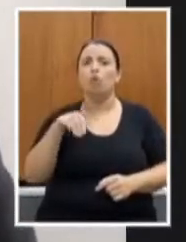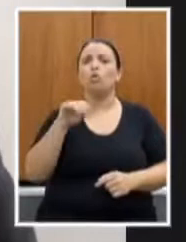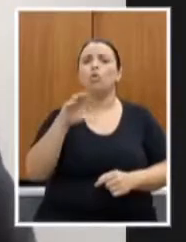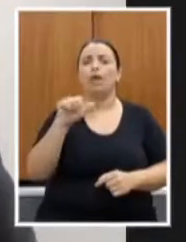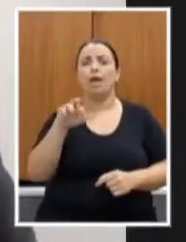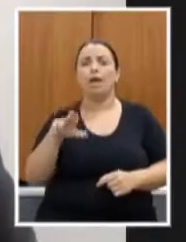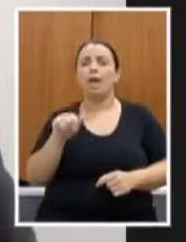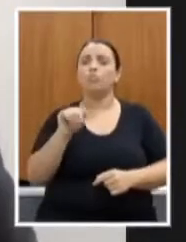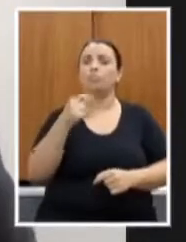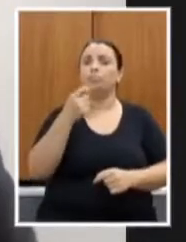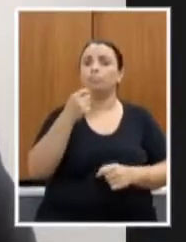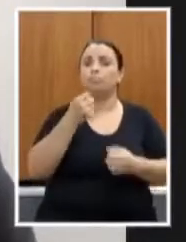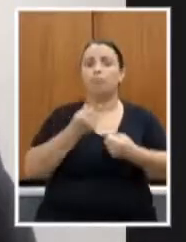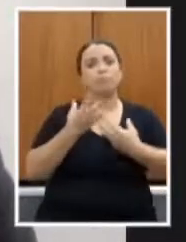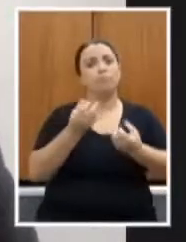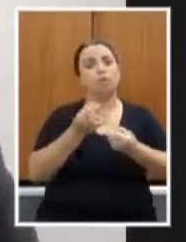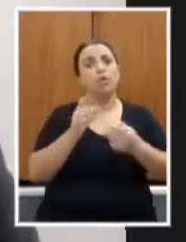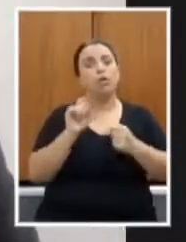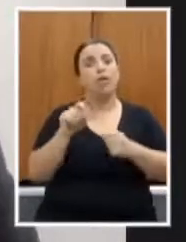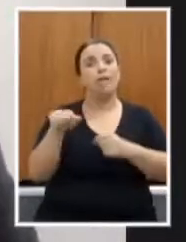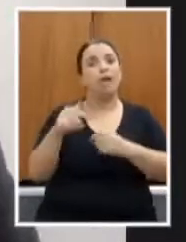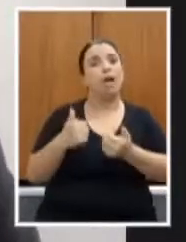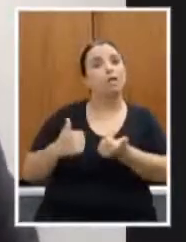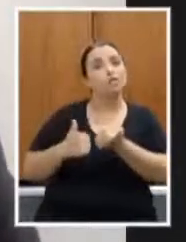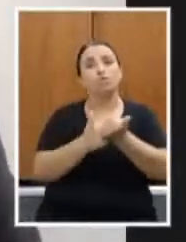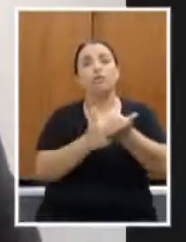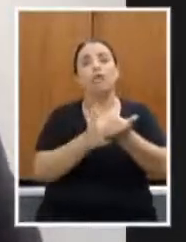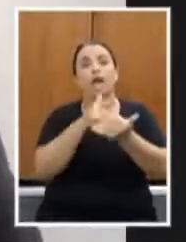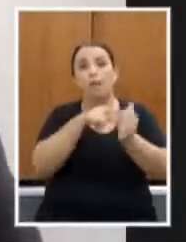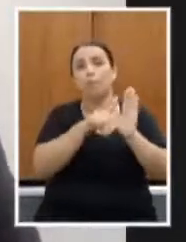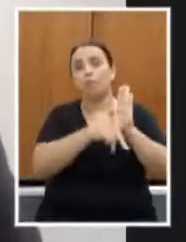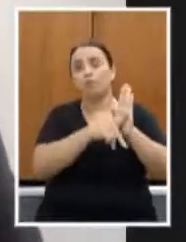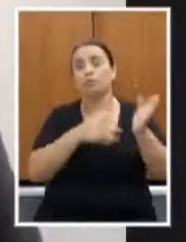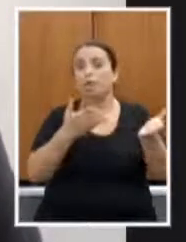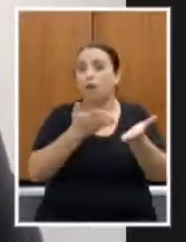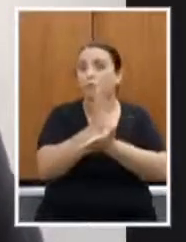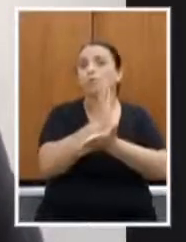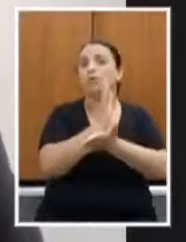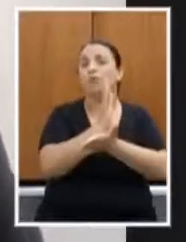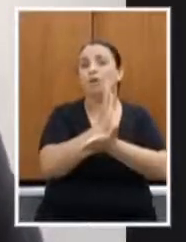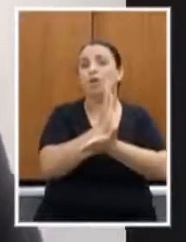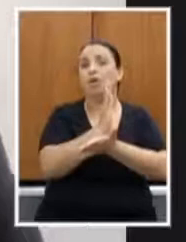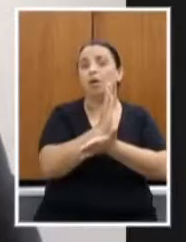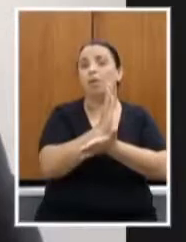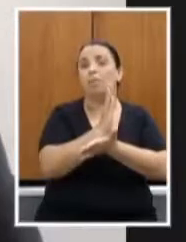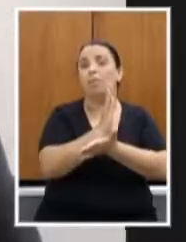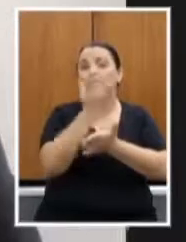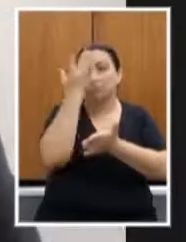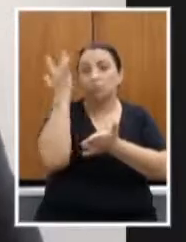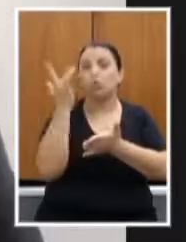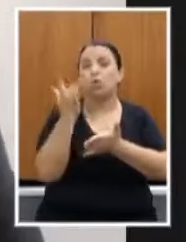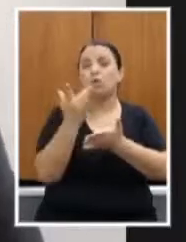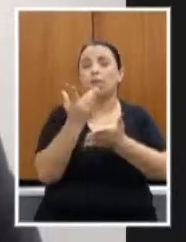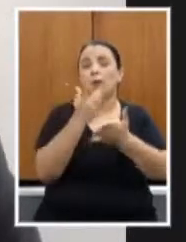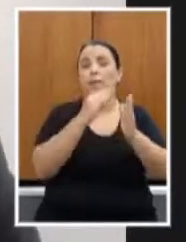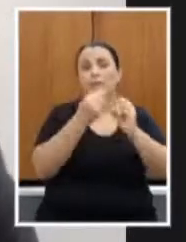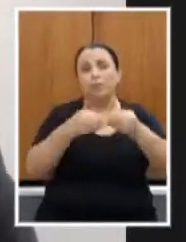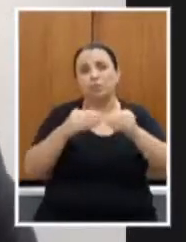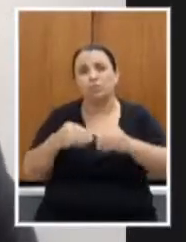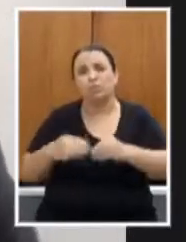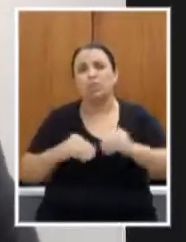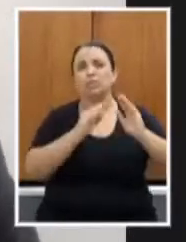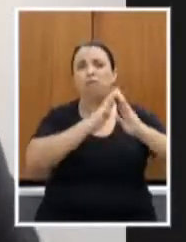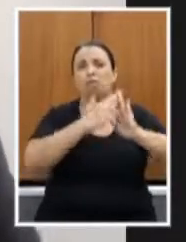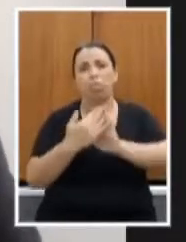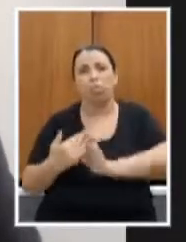que com certeza vai me ajudar a aprovar o projeto, né, para os atingidos de barragem. Esse projeto é